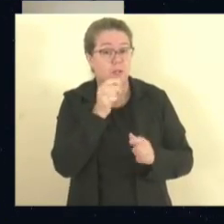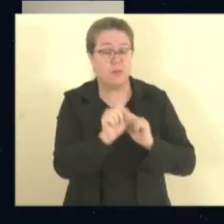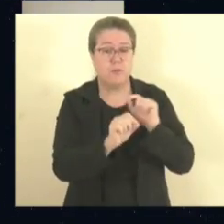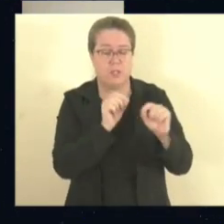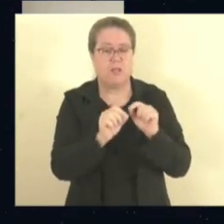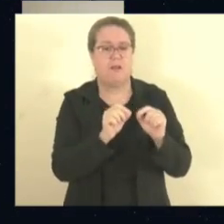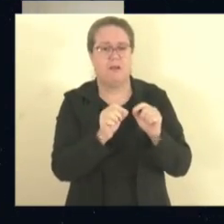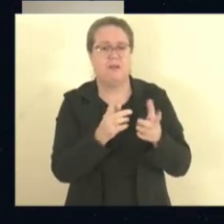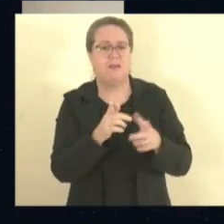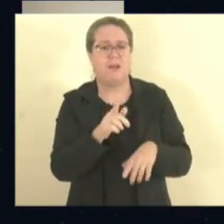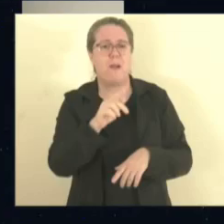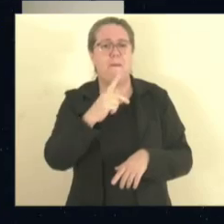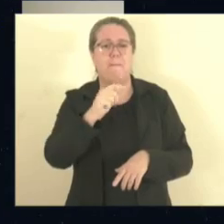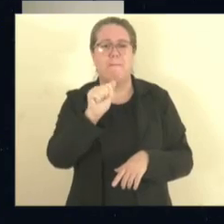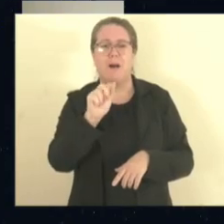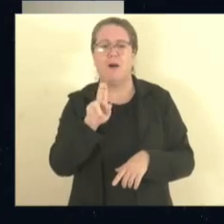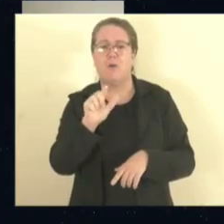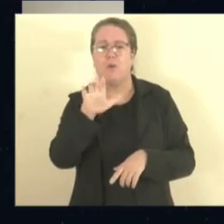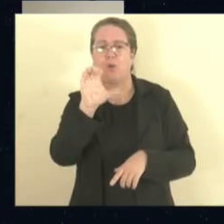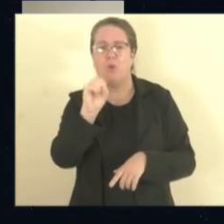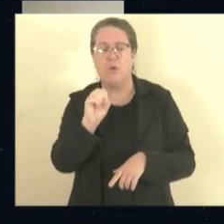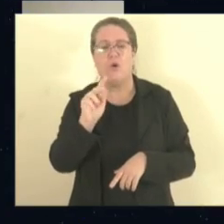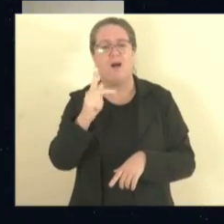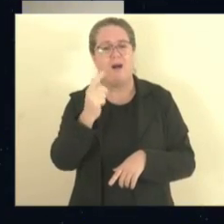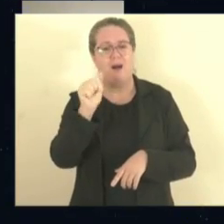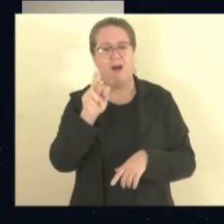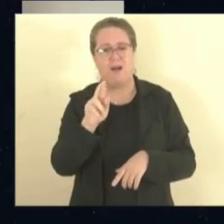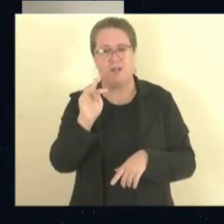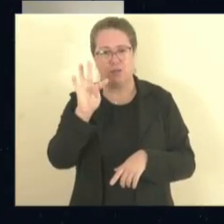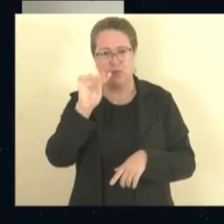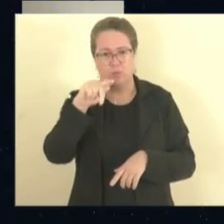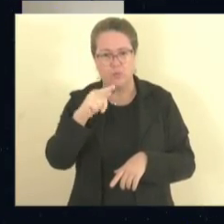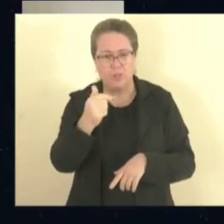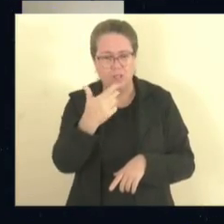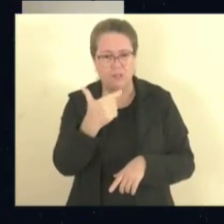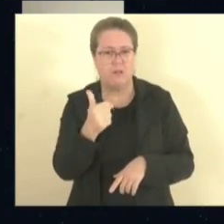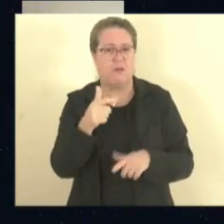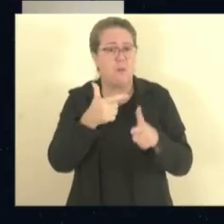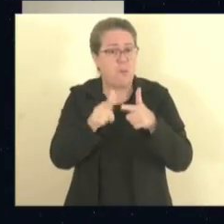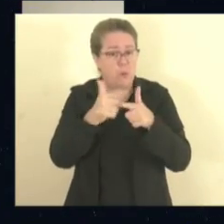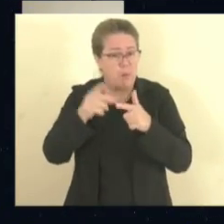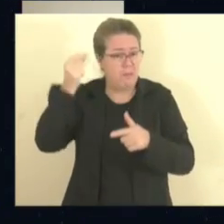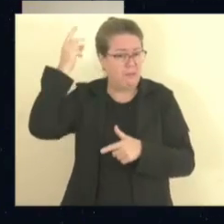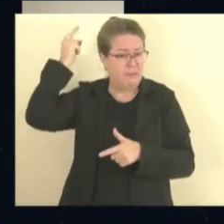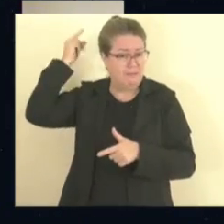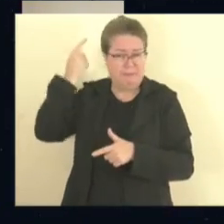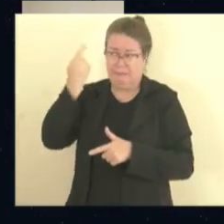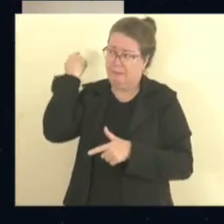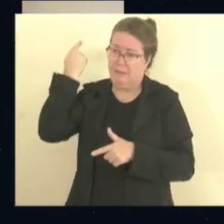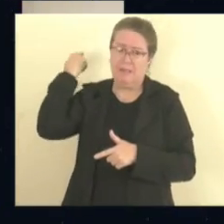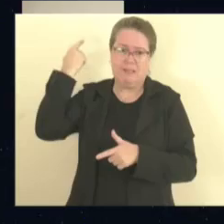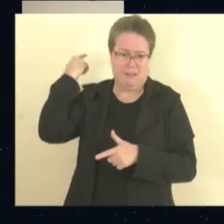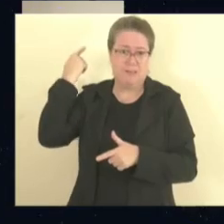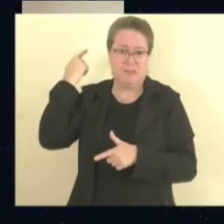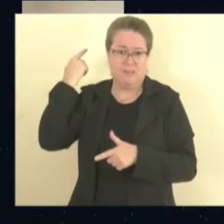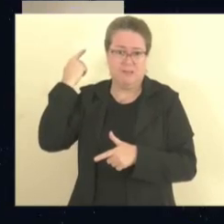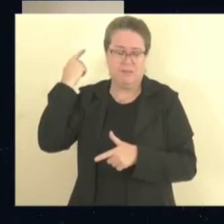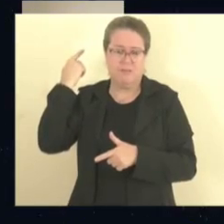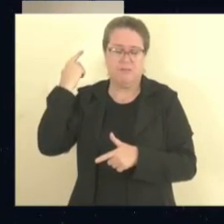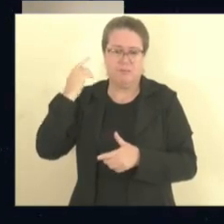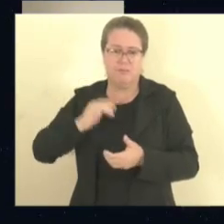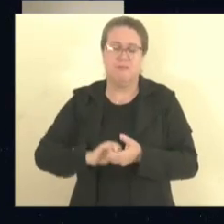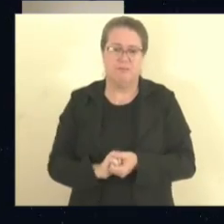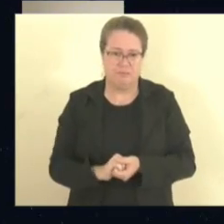foi o governador Paulo Artung. A nota em gestão fiscal não começou com o governo Paulo Artung, não. A nota em gestão fiscal começou em 2011, com o governo Renato